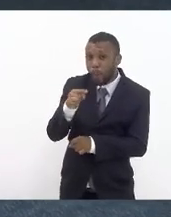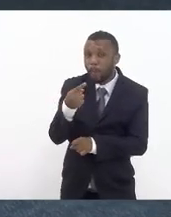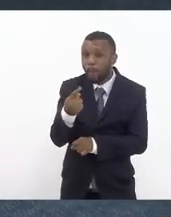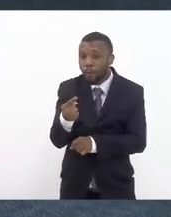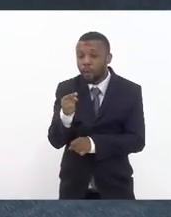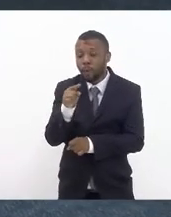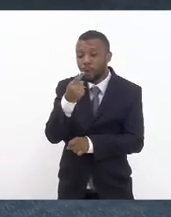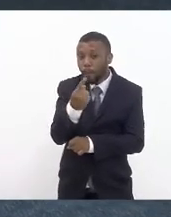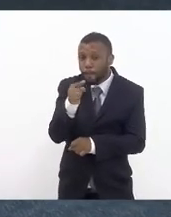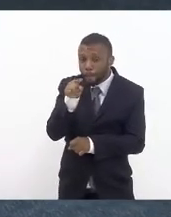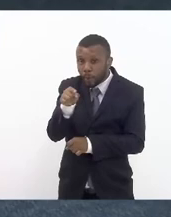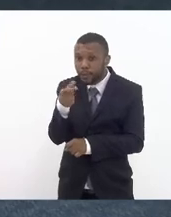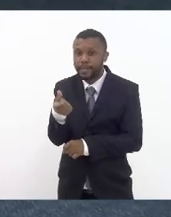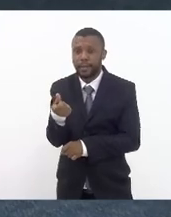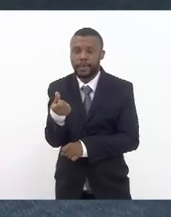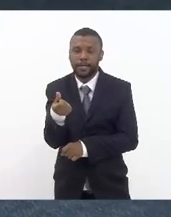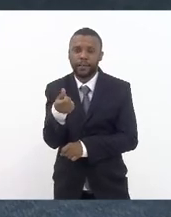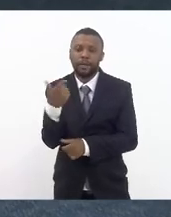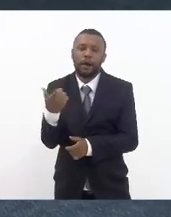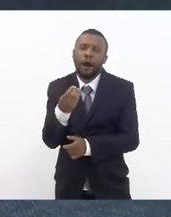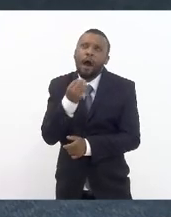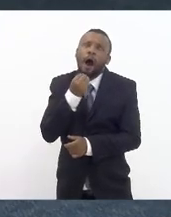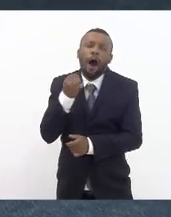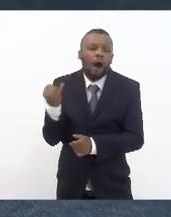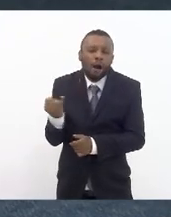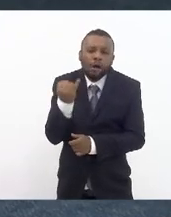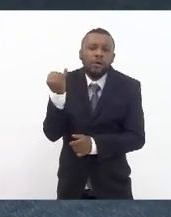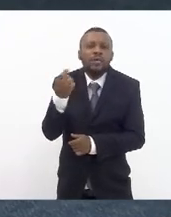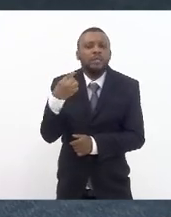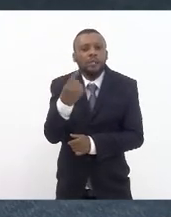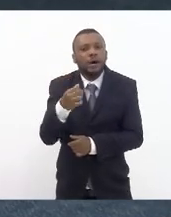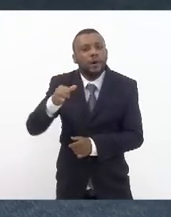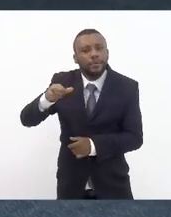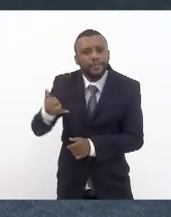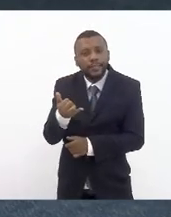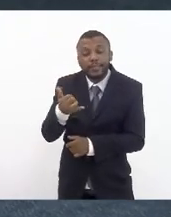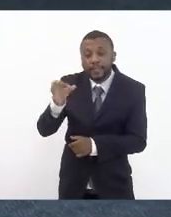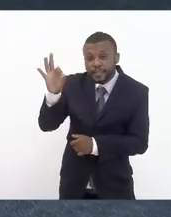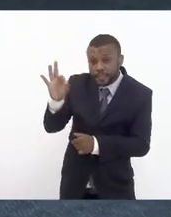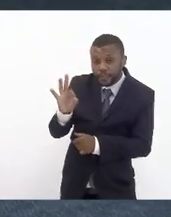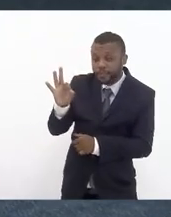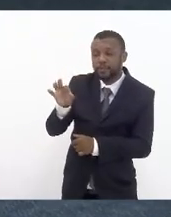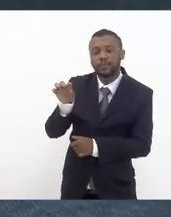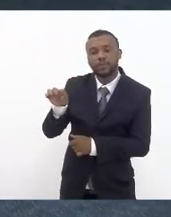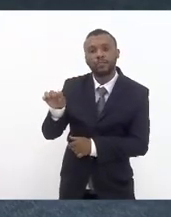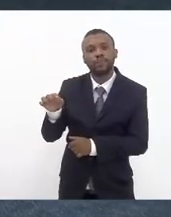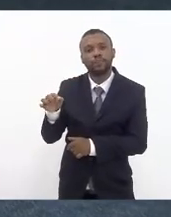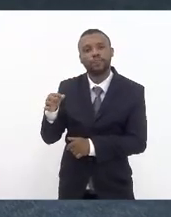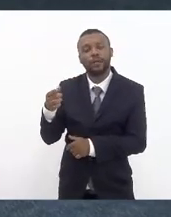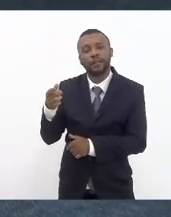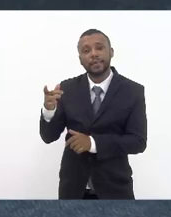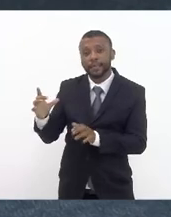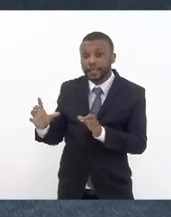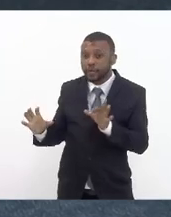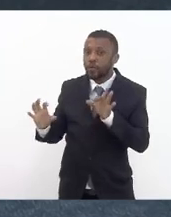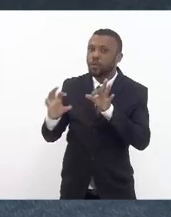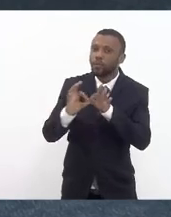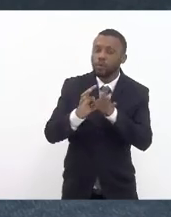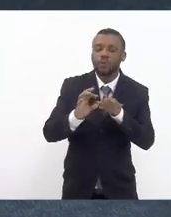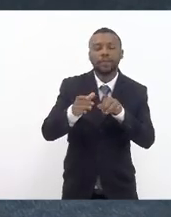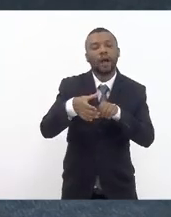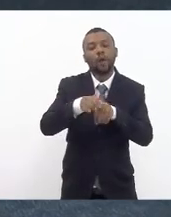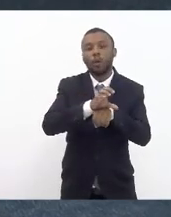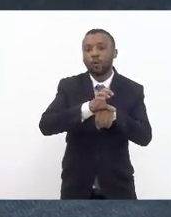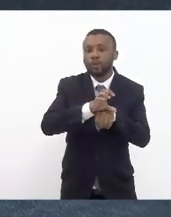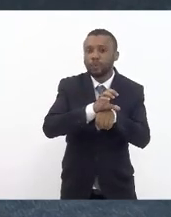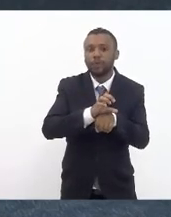importante que, transitoriamente, excepcionalmente, a gente aproveite esse instituto que decorre da Constituição de 88, né?